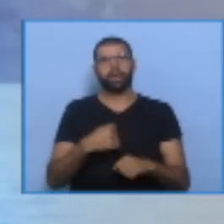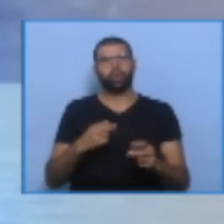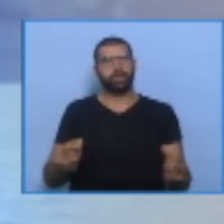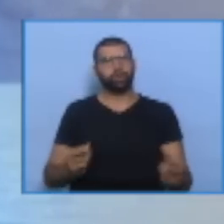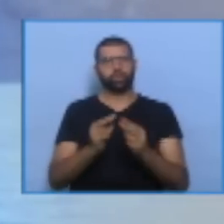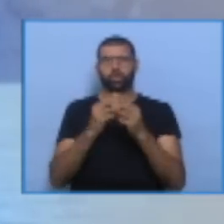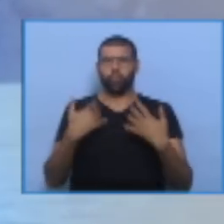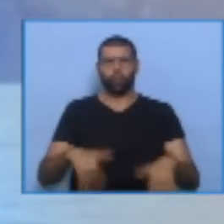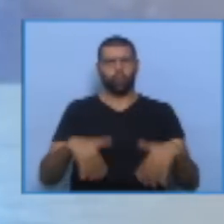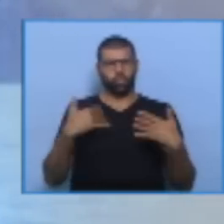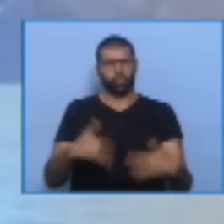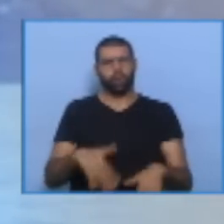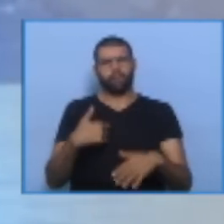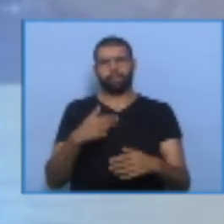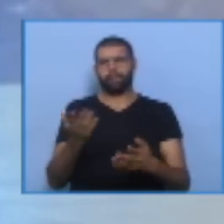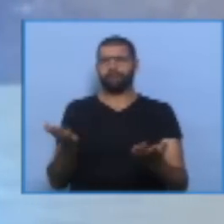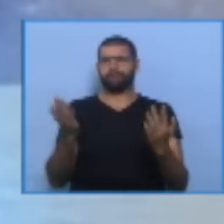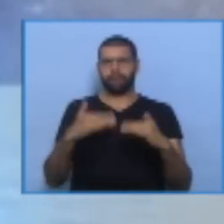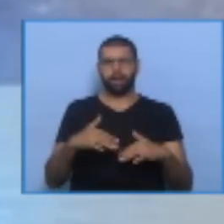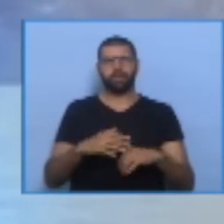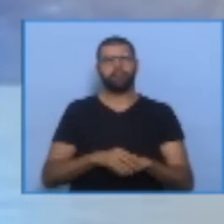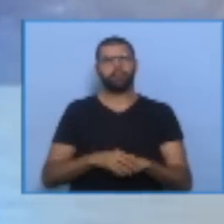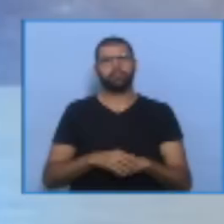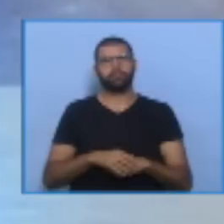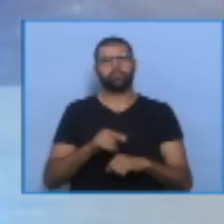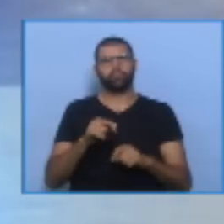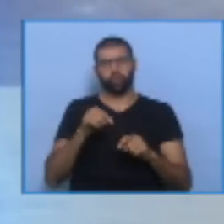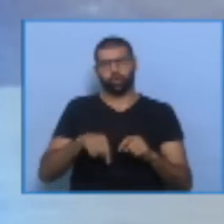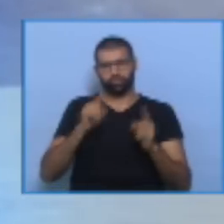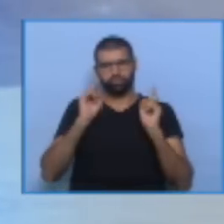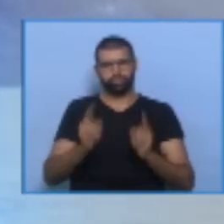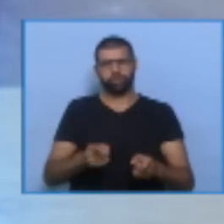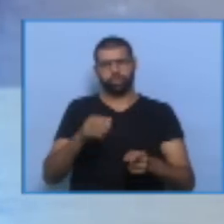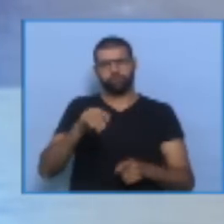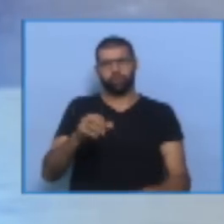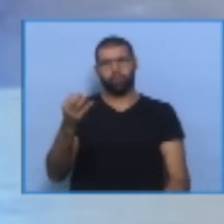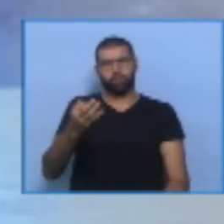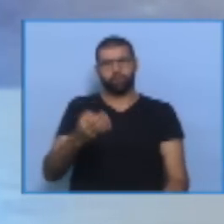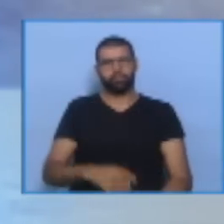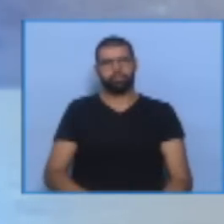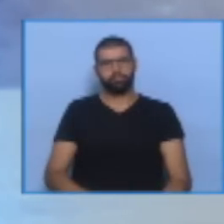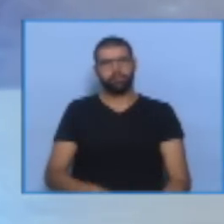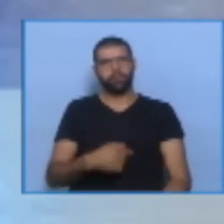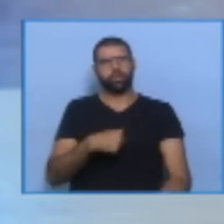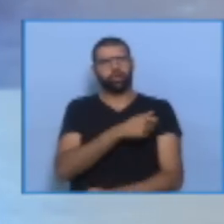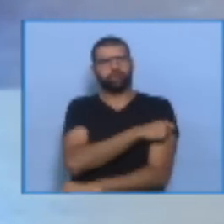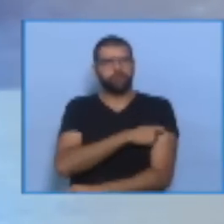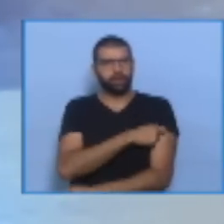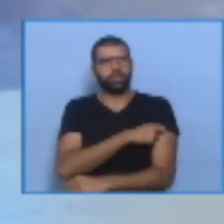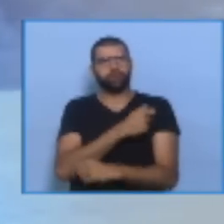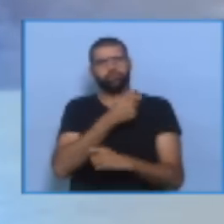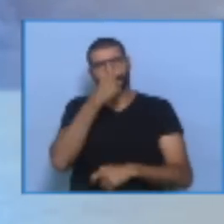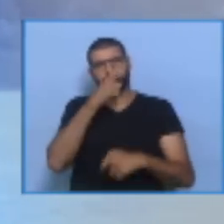grande envergadura, não é? Que nos visita. A partir de hoje, no Porto, estão representantes, elementos